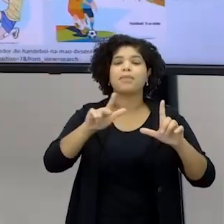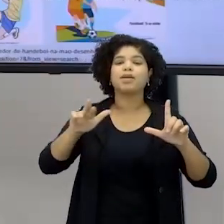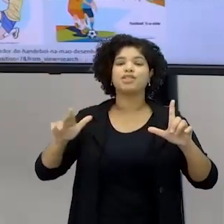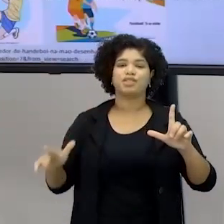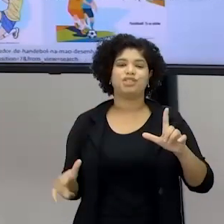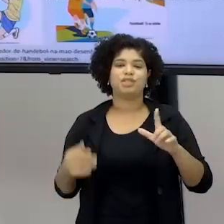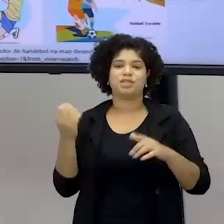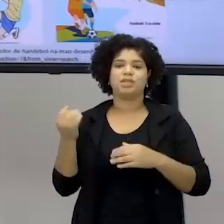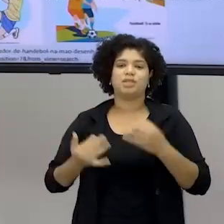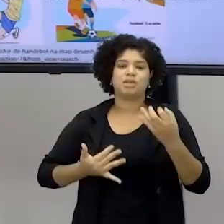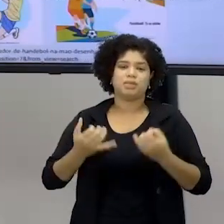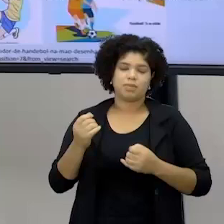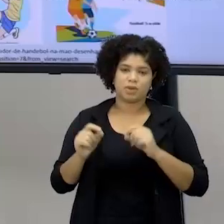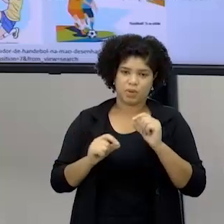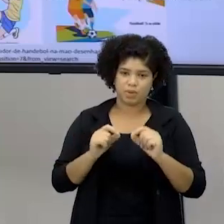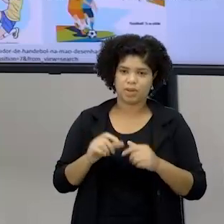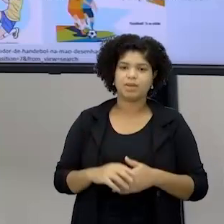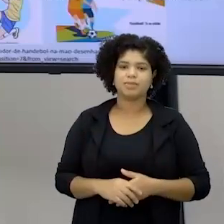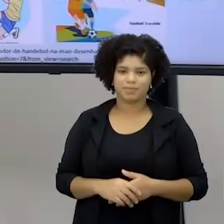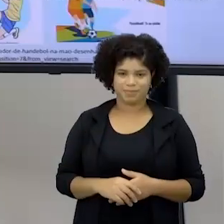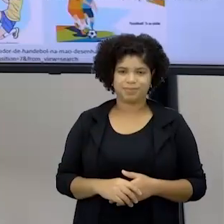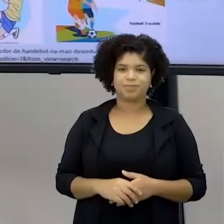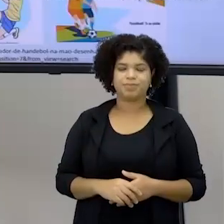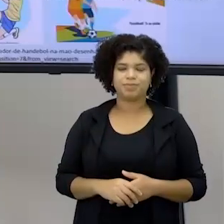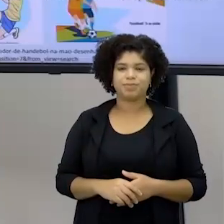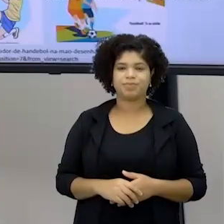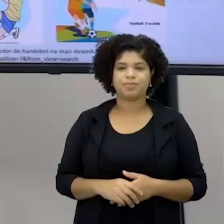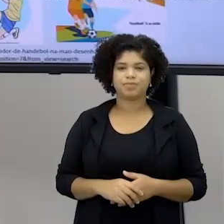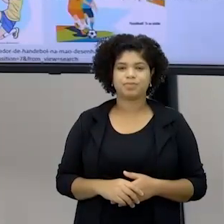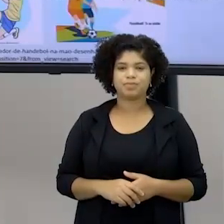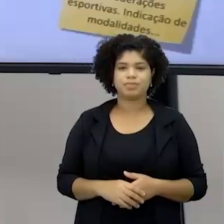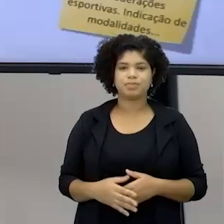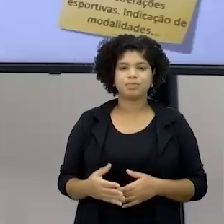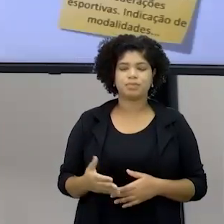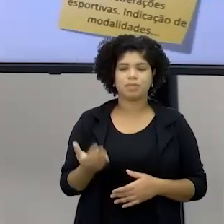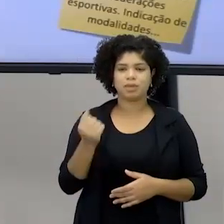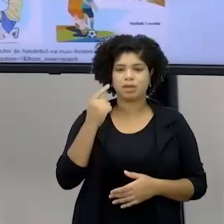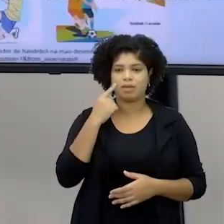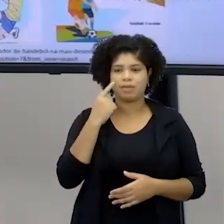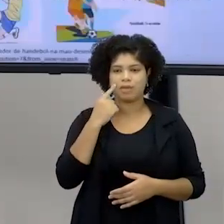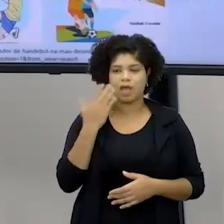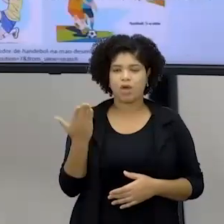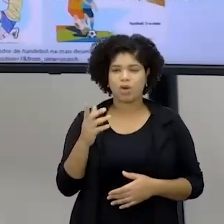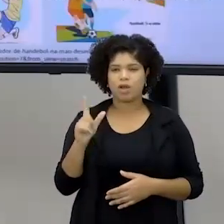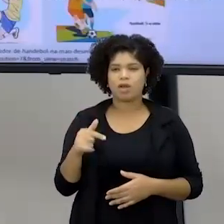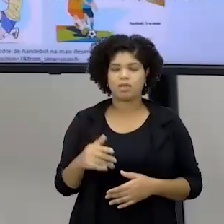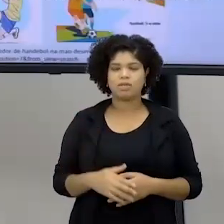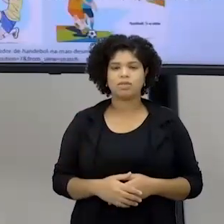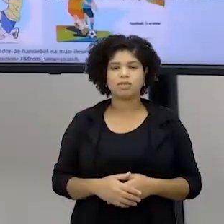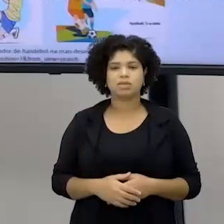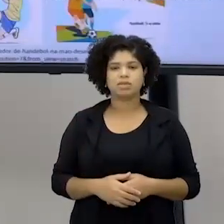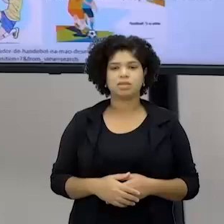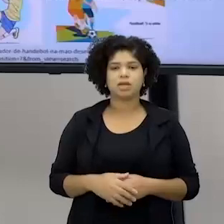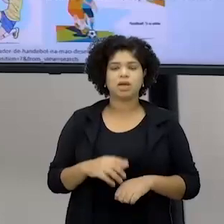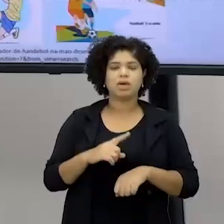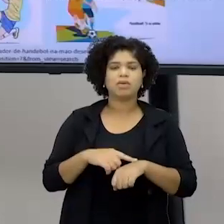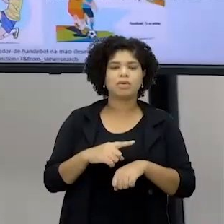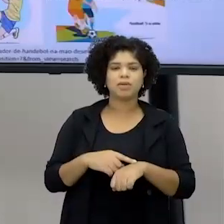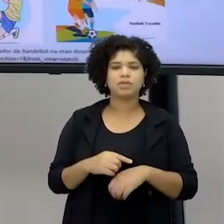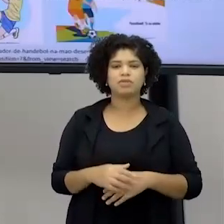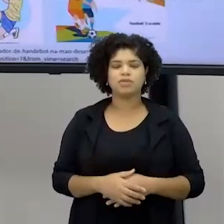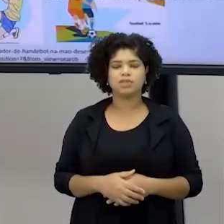e fala desse esporte para você. Tá bom? Então, deixa eu verificar aqui, eu acho que a gente já vai para o nosso último slide, mas eu tenho alguns minutos. Então,